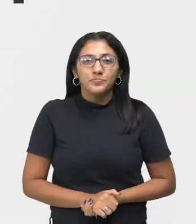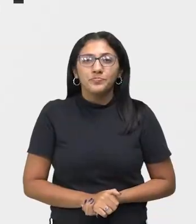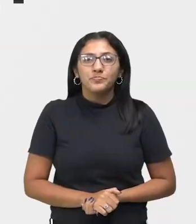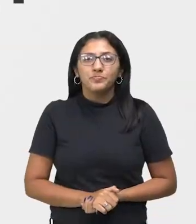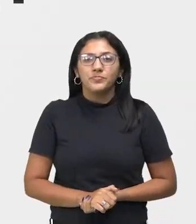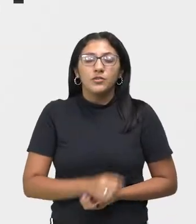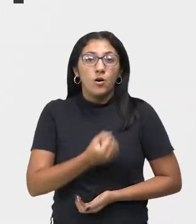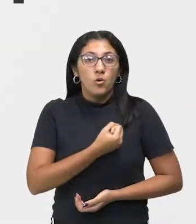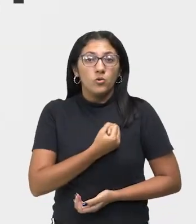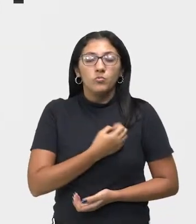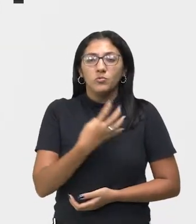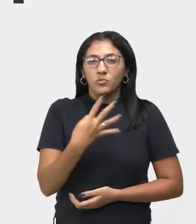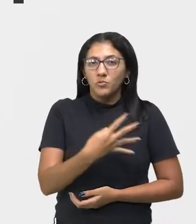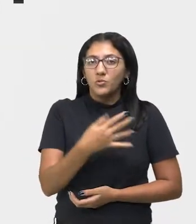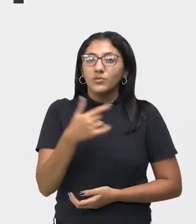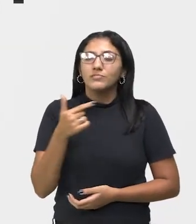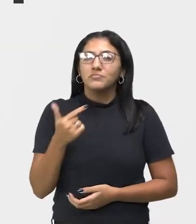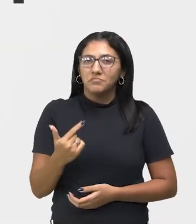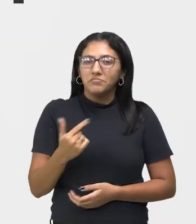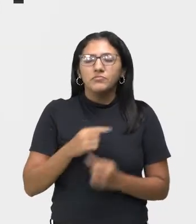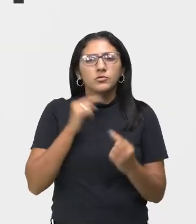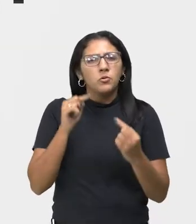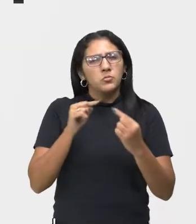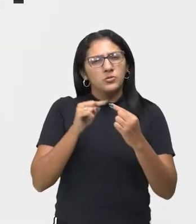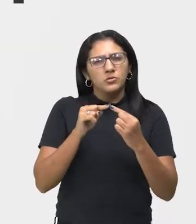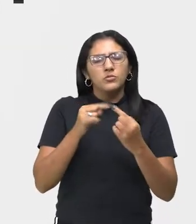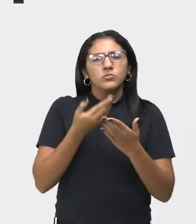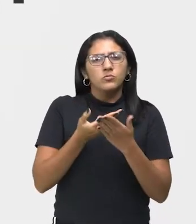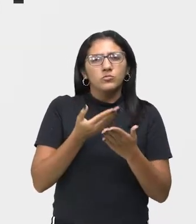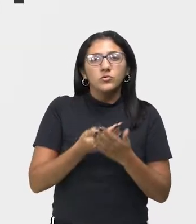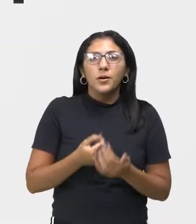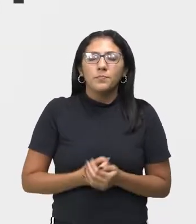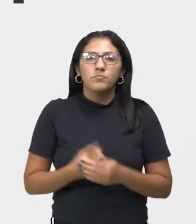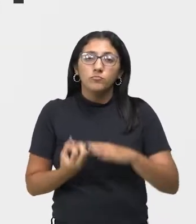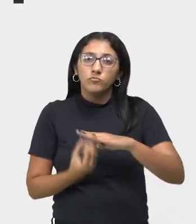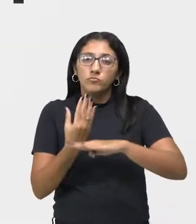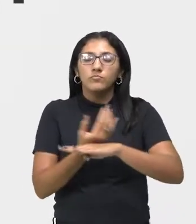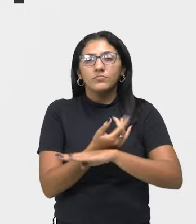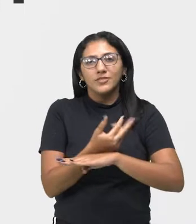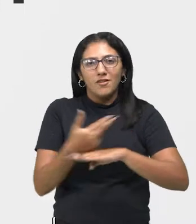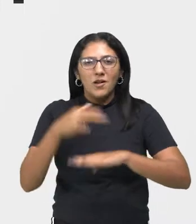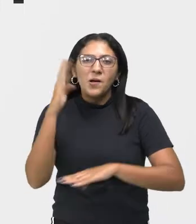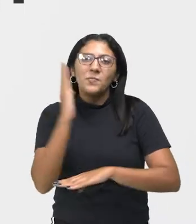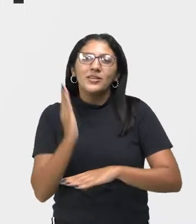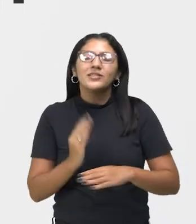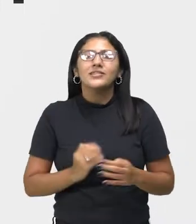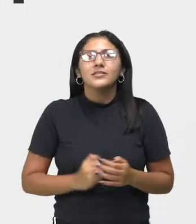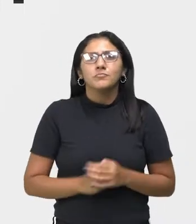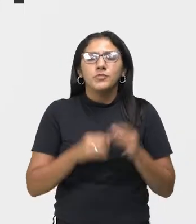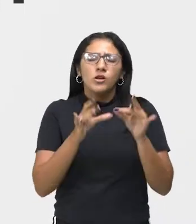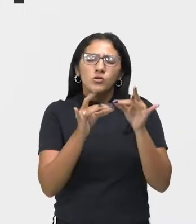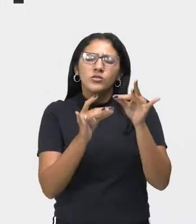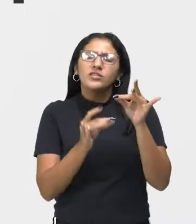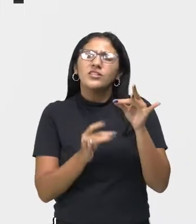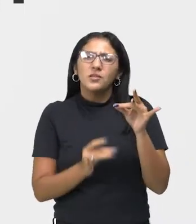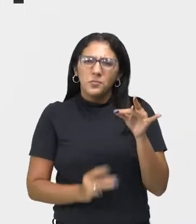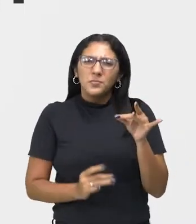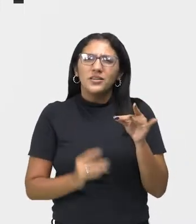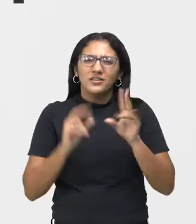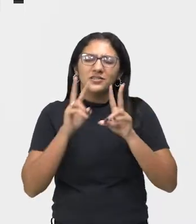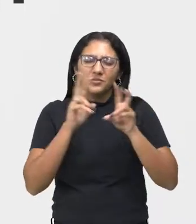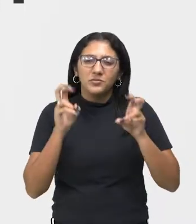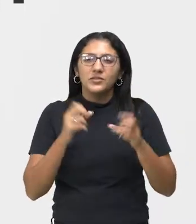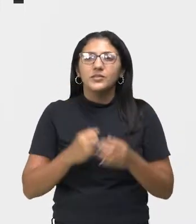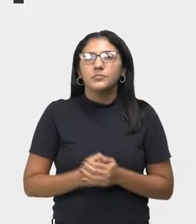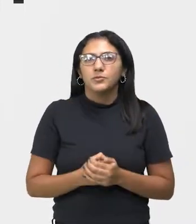Então, nosso número 42, o objeto de conhecimento, a biodiversidade brasileira, e o nosso conteúdo,